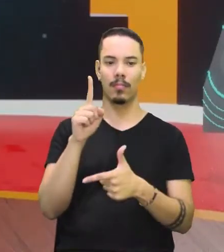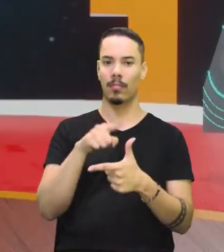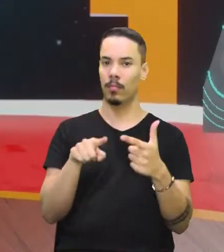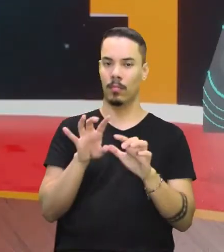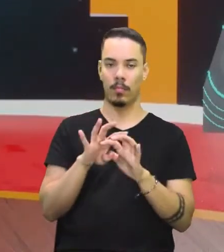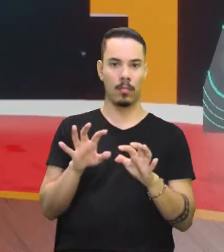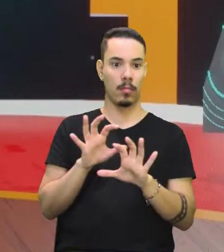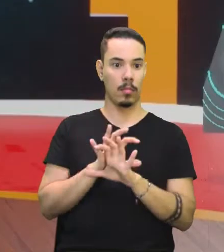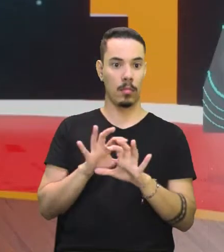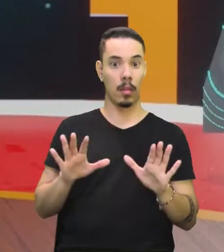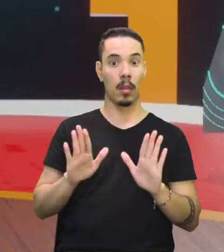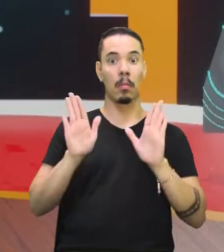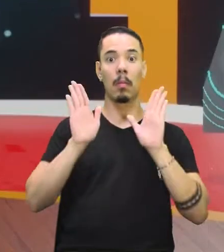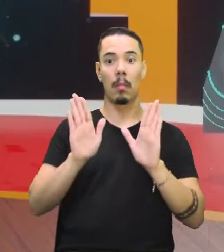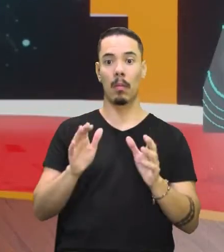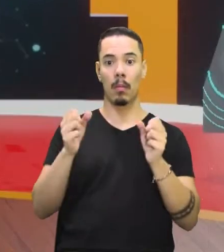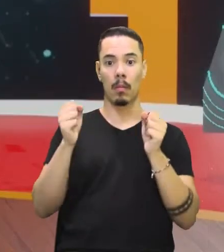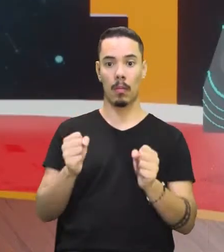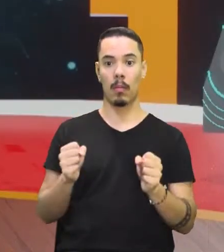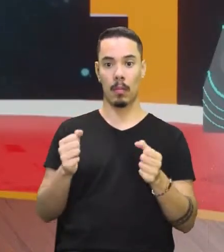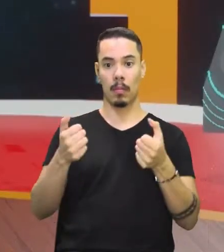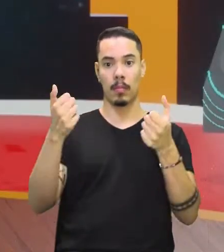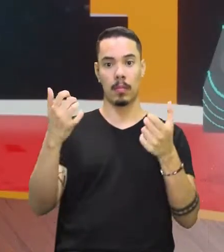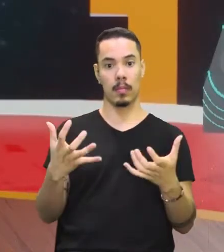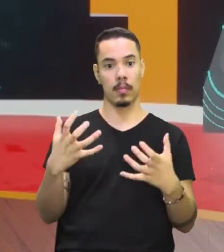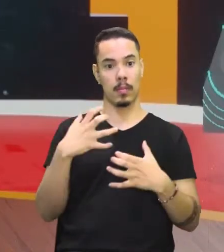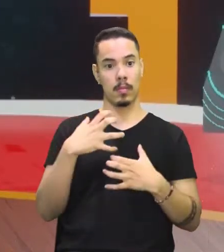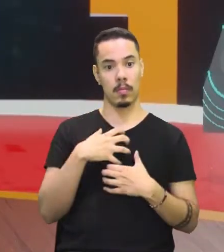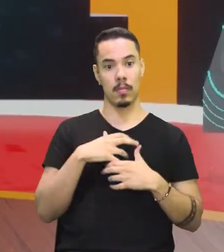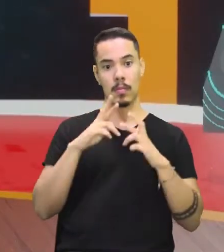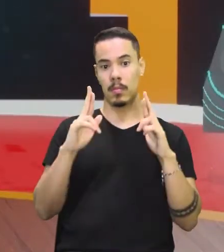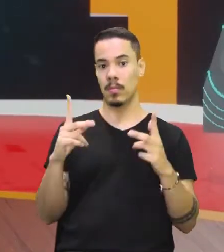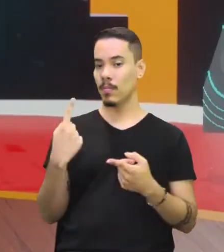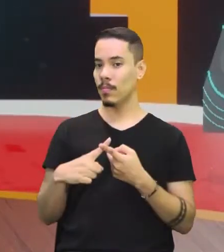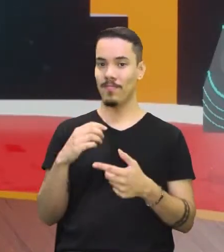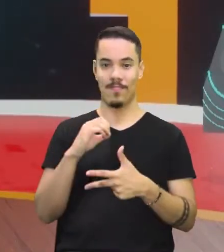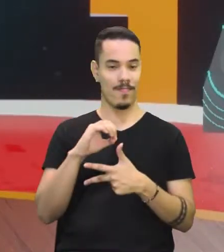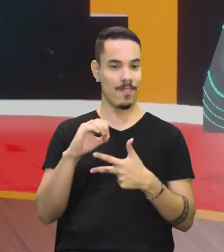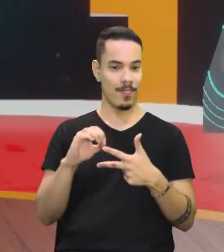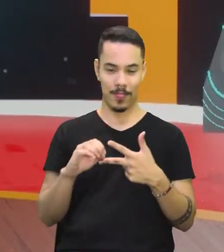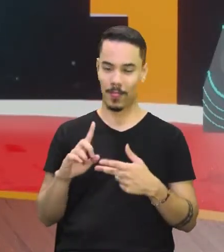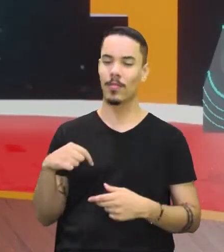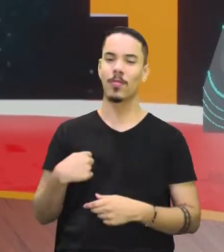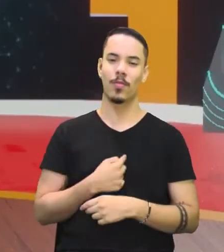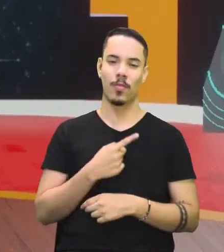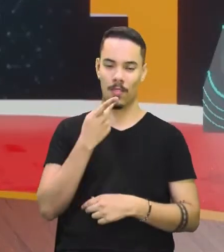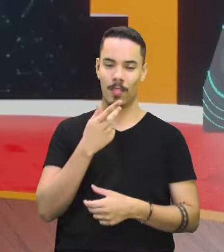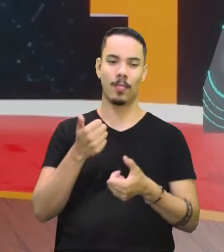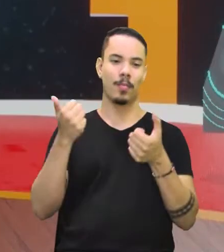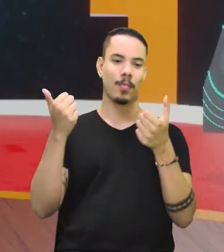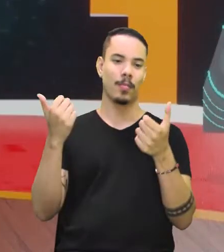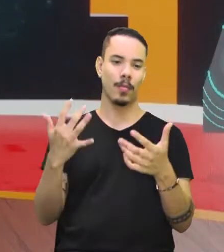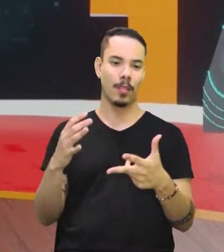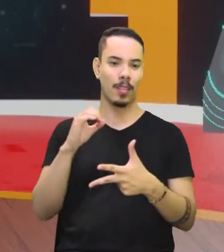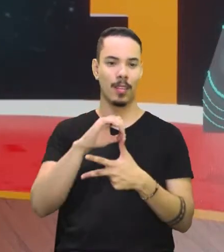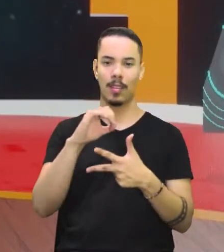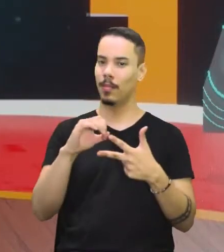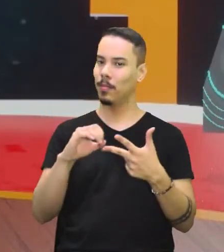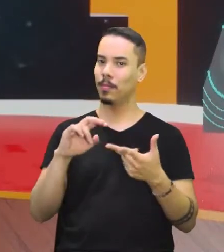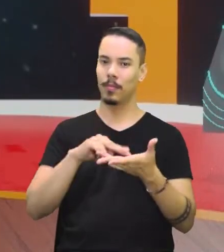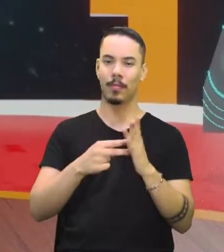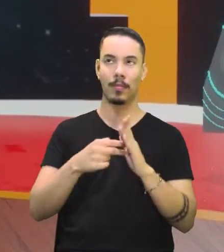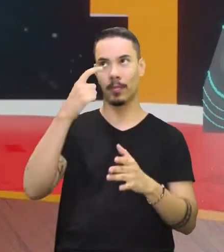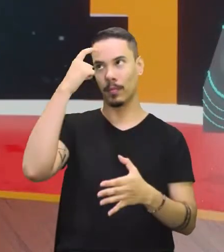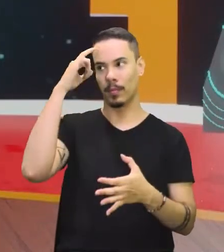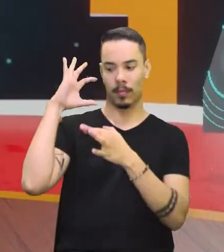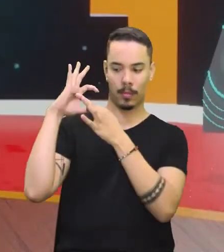ele vai, de repente, abordar de uma outra forma, porque o Enem, a gente já conversou aqui algumas vezes, né? O Enem é raciocínio lógico, o